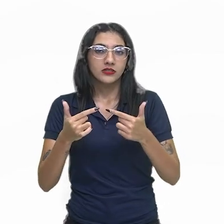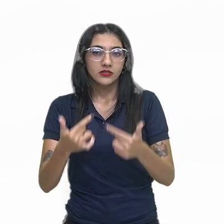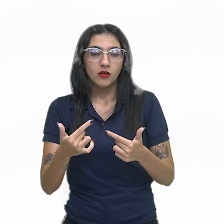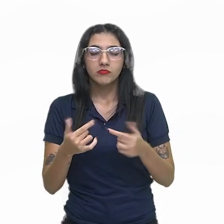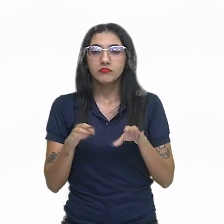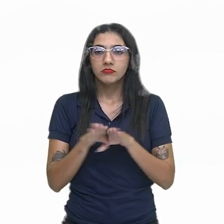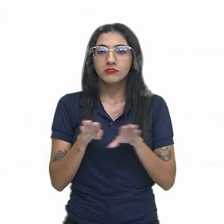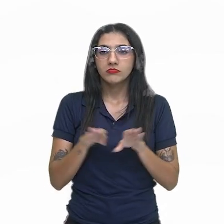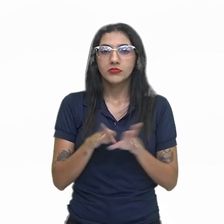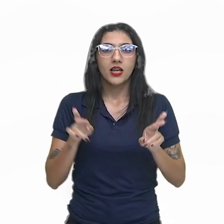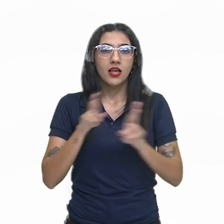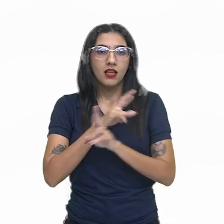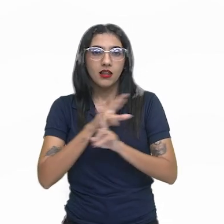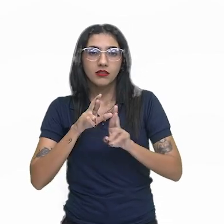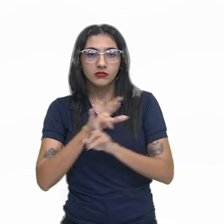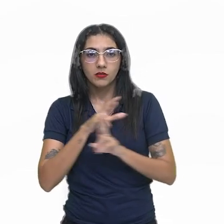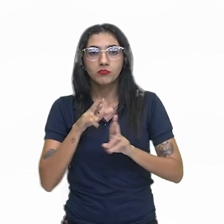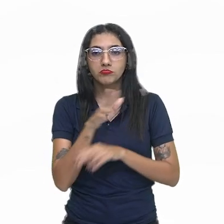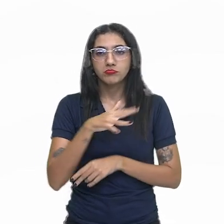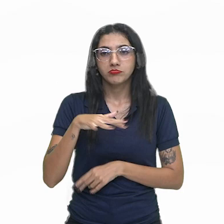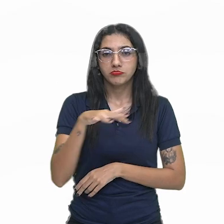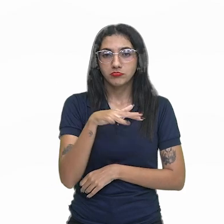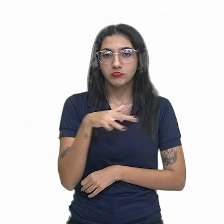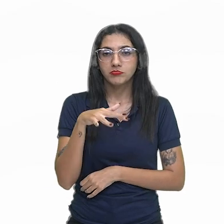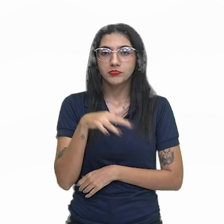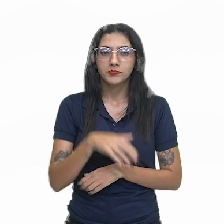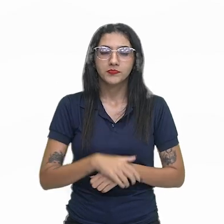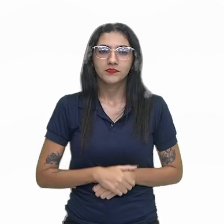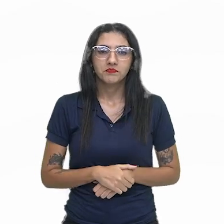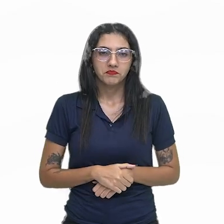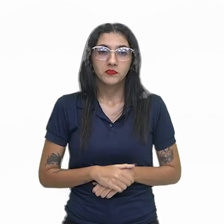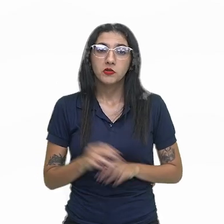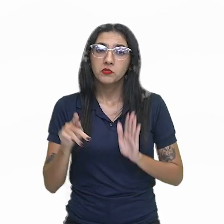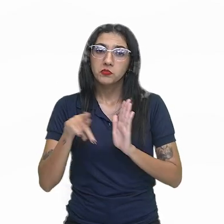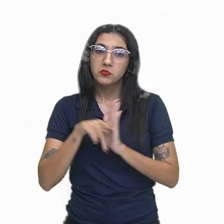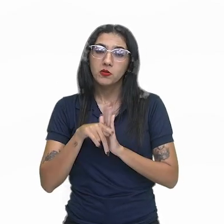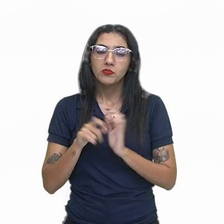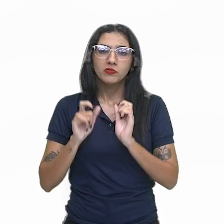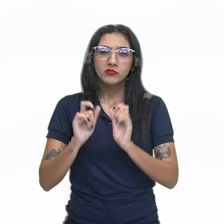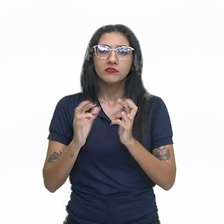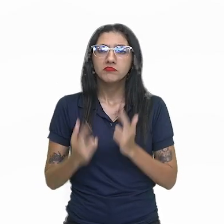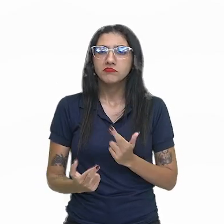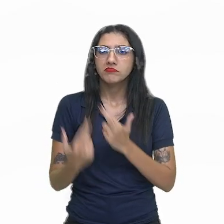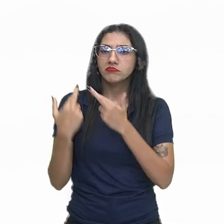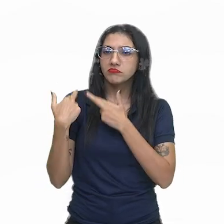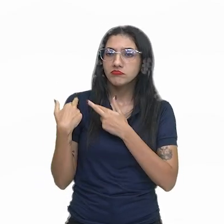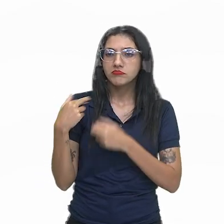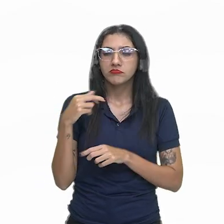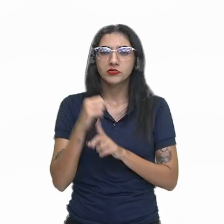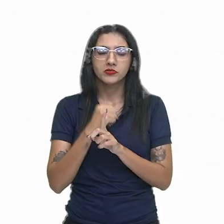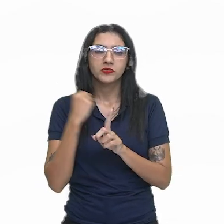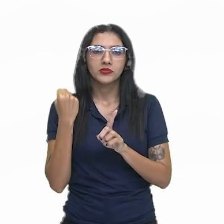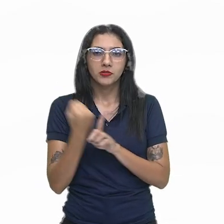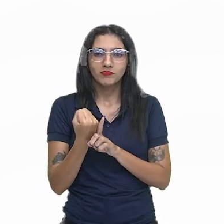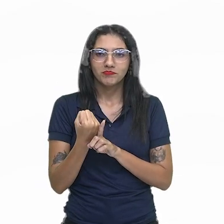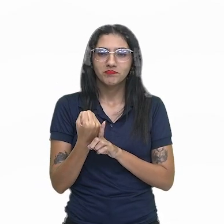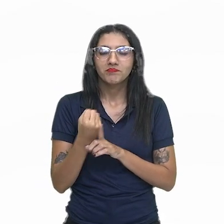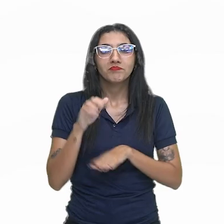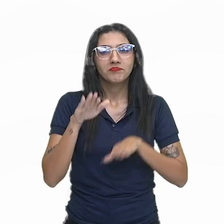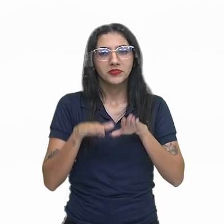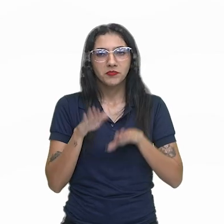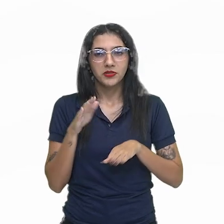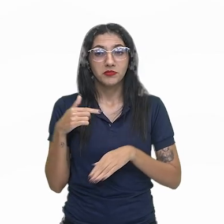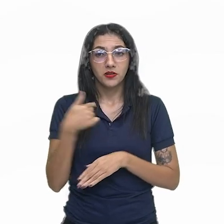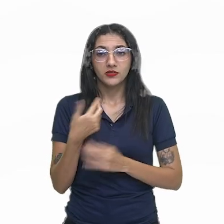se relacionar na vida social, né? Ao que a sociologia chama de papéis sociais. Então, cada status leva